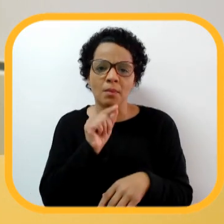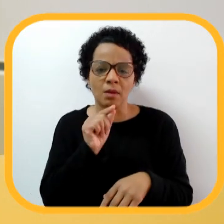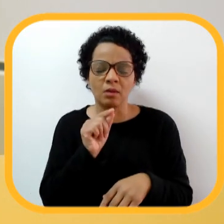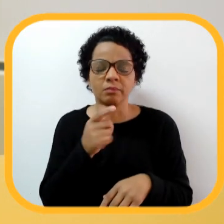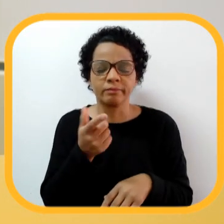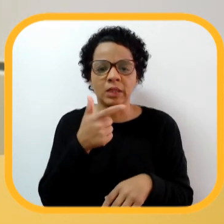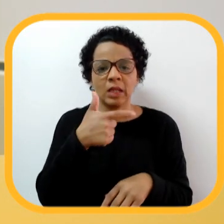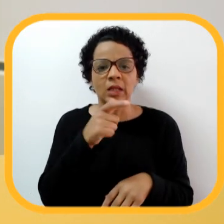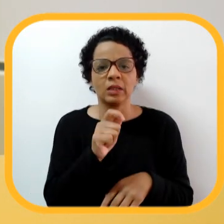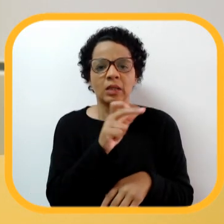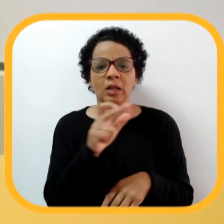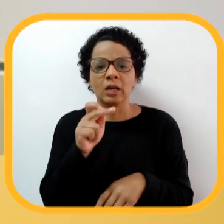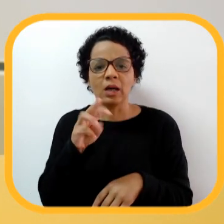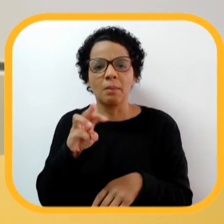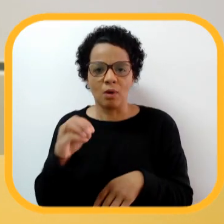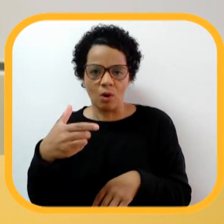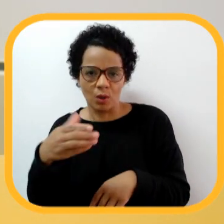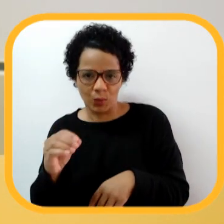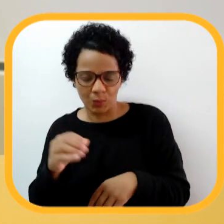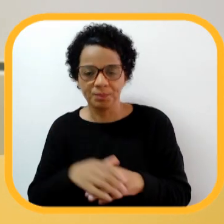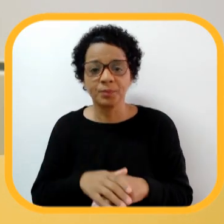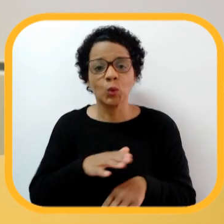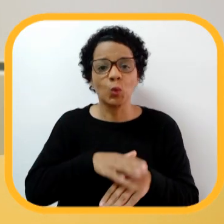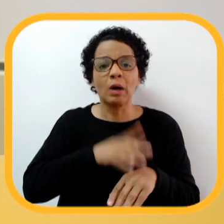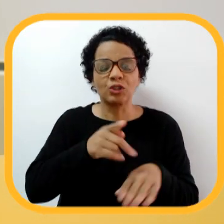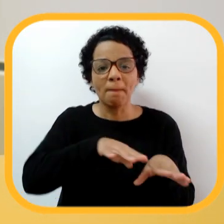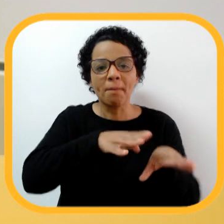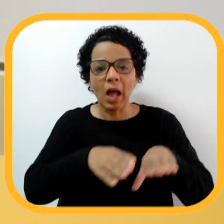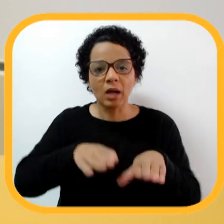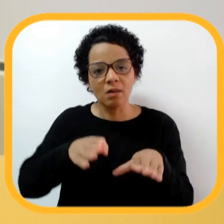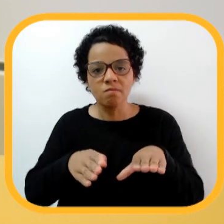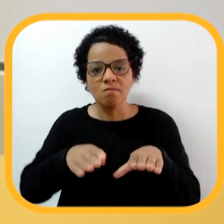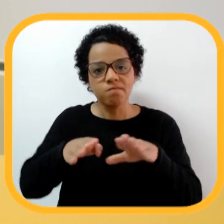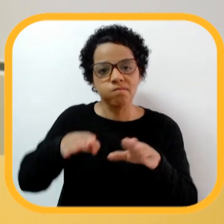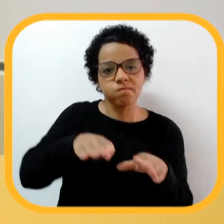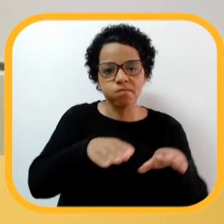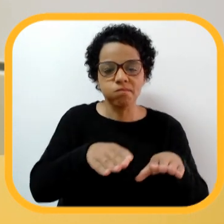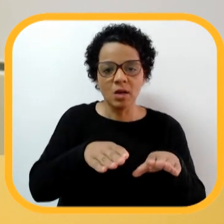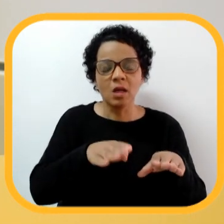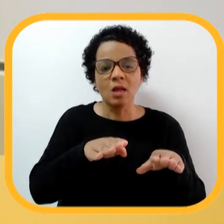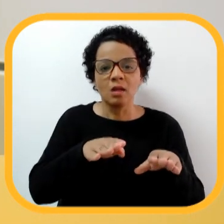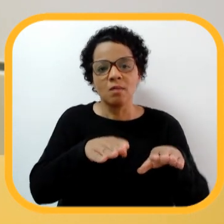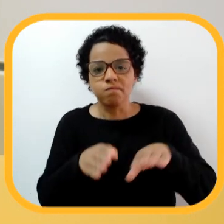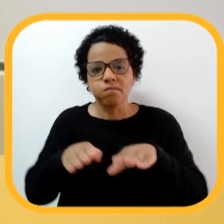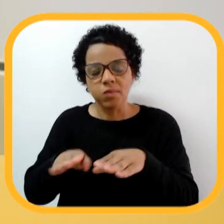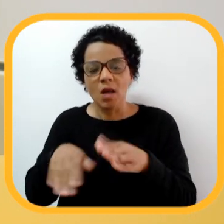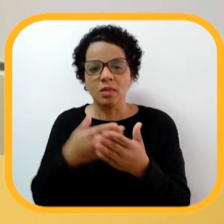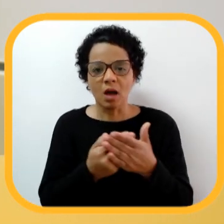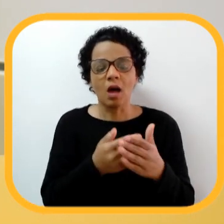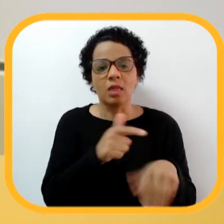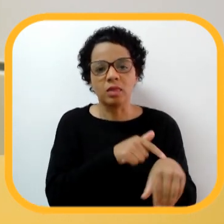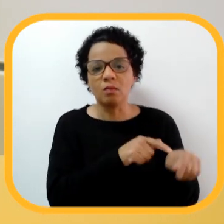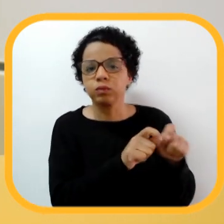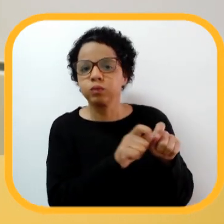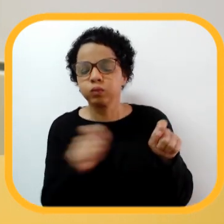como terremotos ou tremores de terra, são fenómenos causados pelo movimento das placas tectónicas que se deslocam e acumulam tensão ao longo